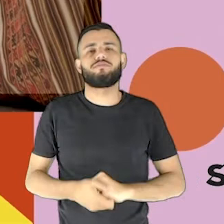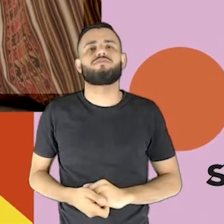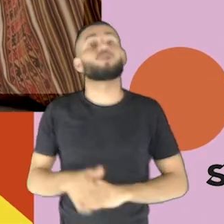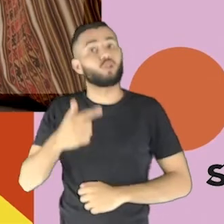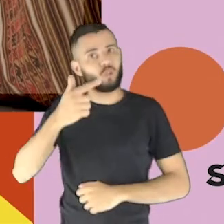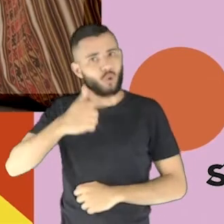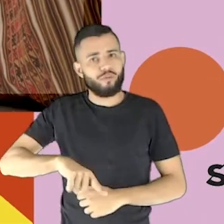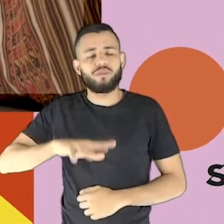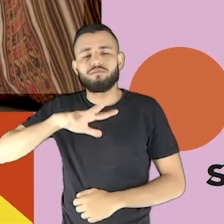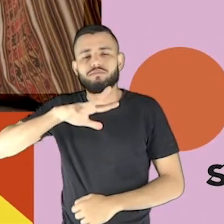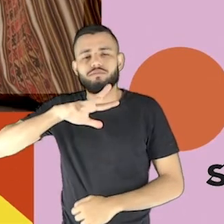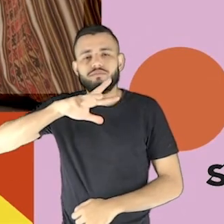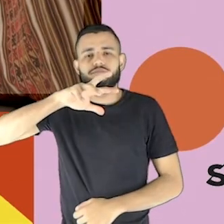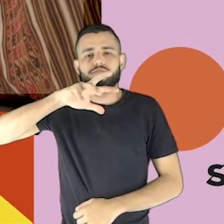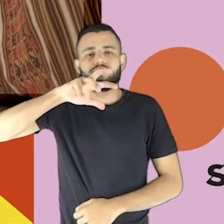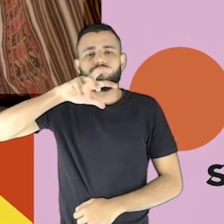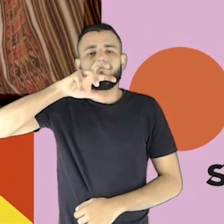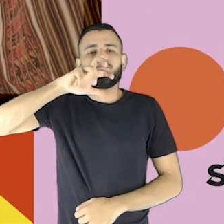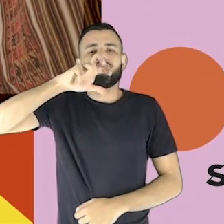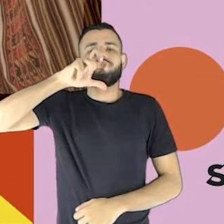uma vez, enche profundo.